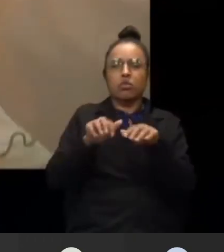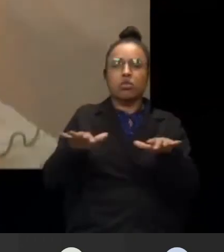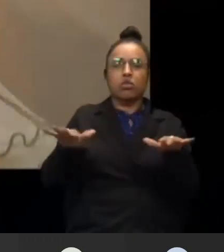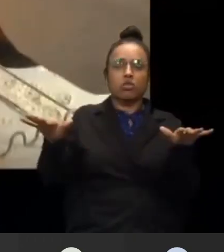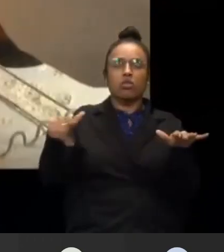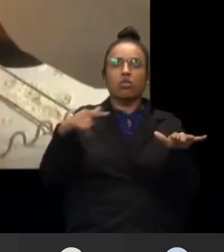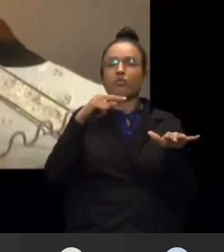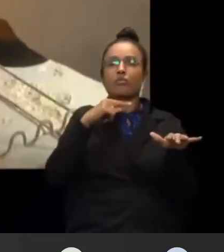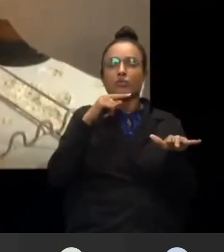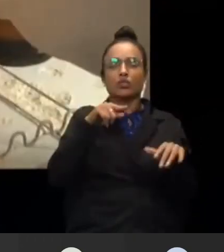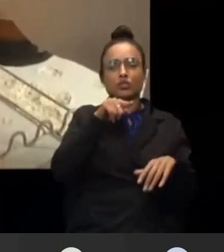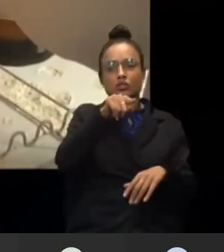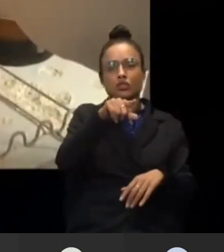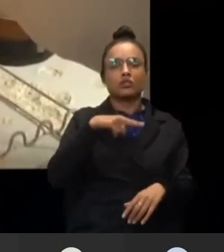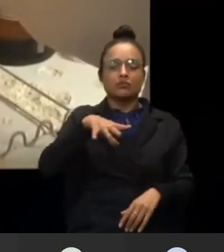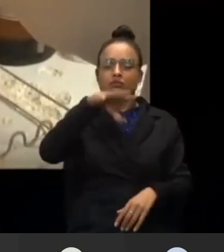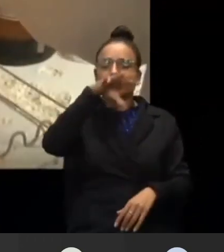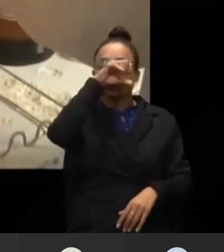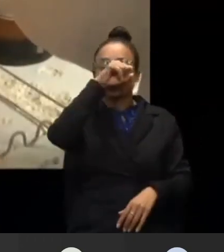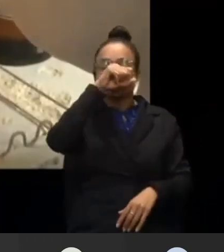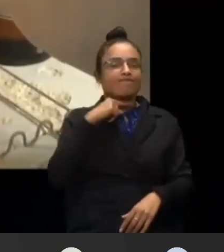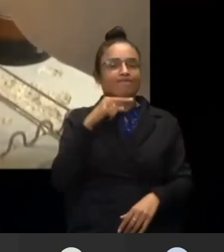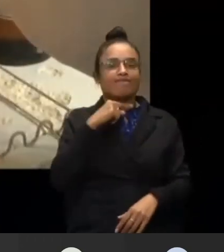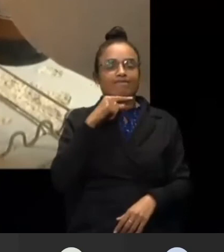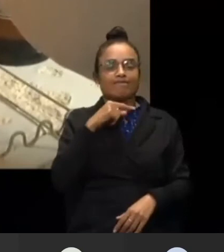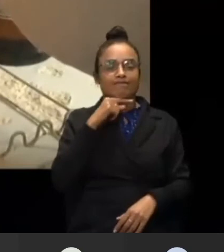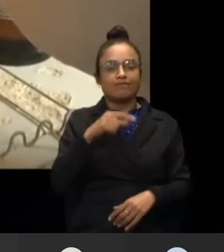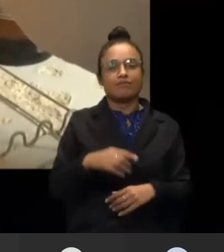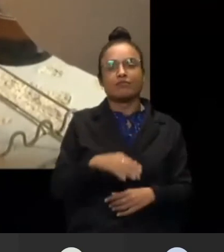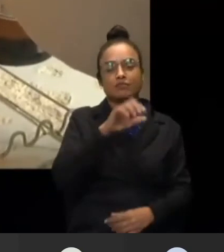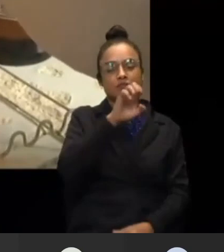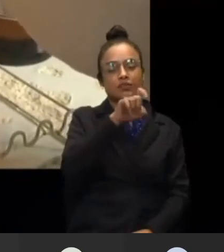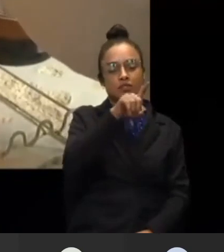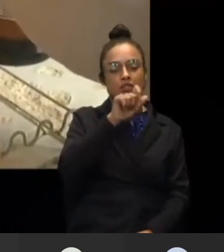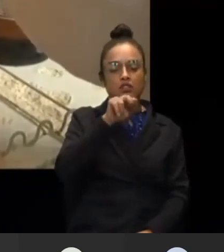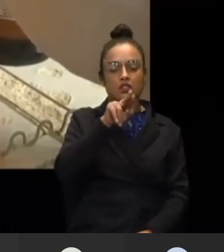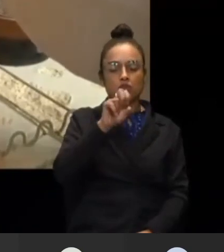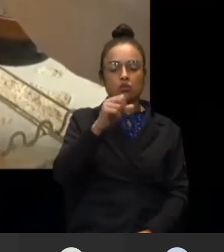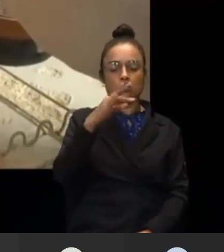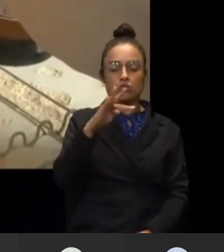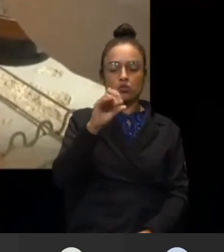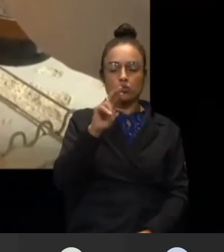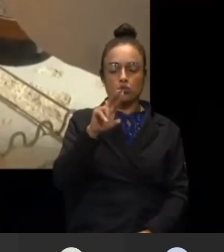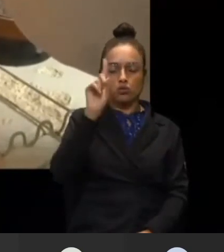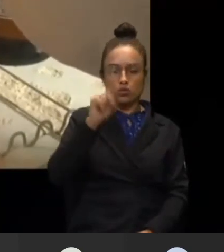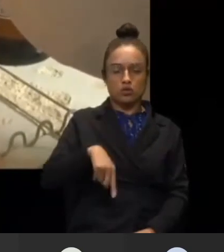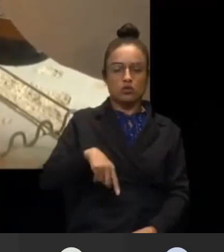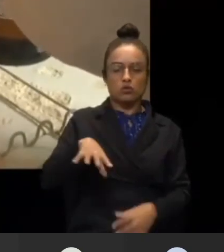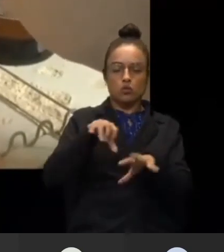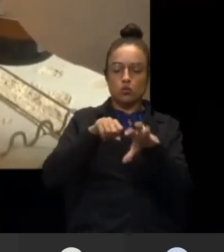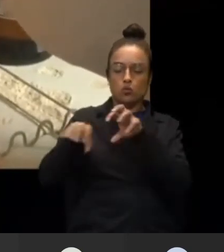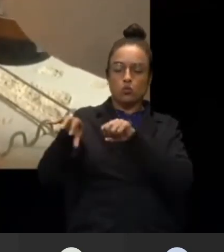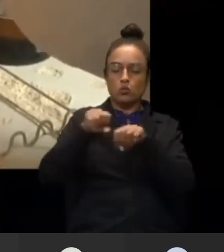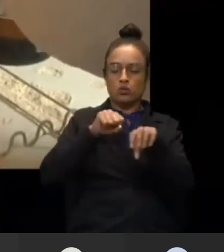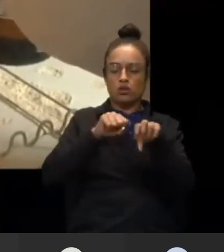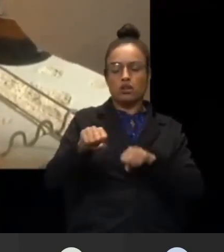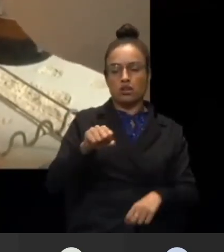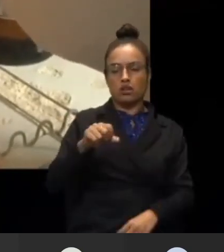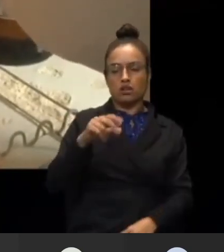você não fique aspirando esse vapor, liga-se o exaustor que ele vai retirando, vai puxando esse